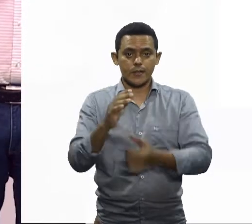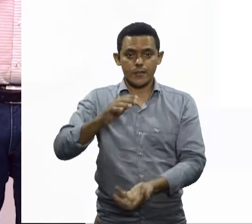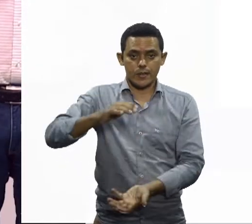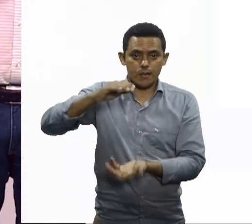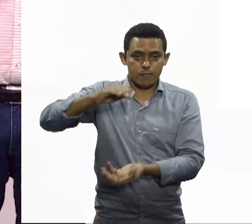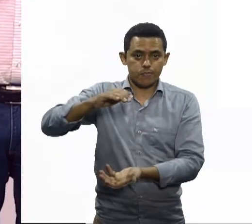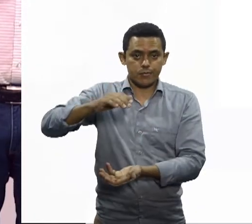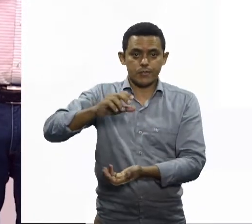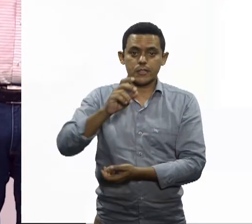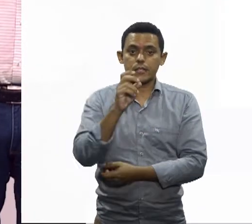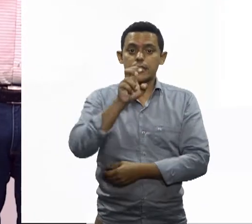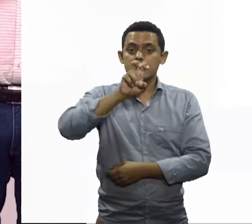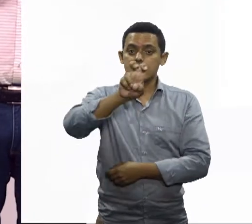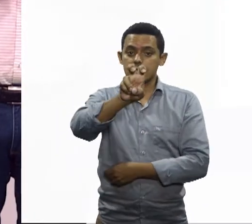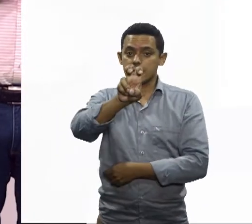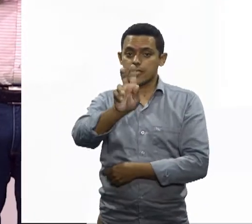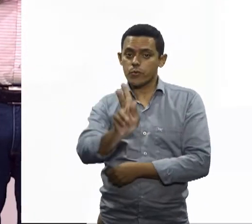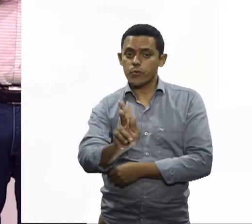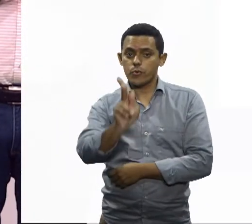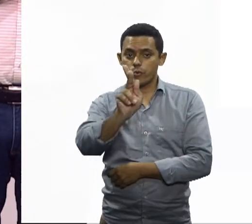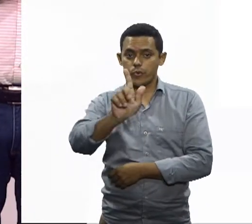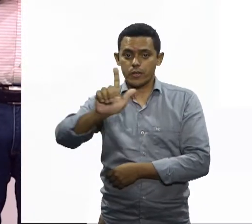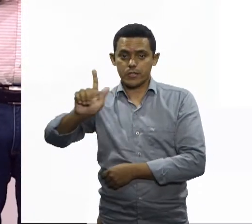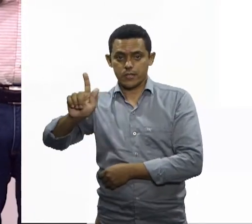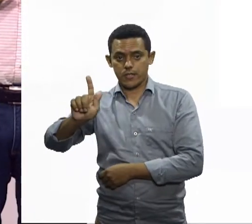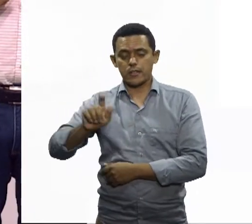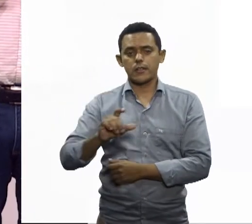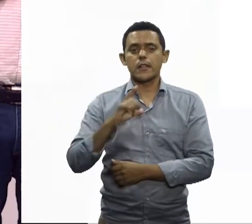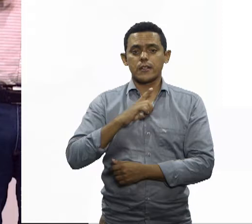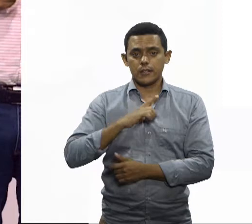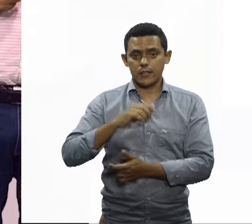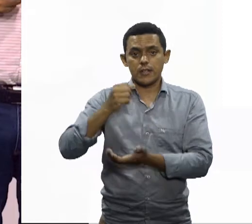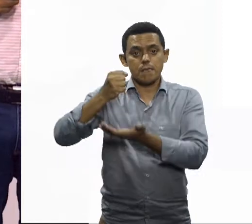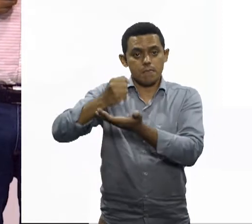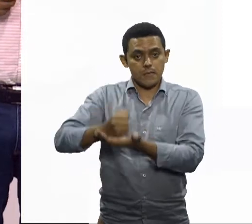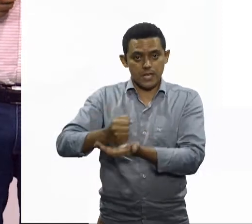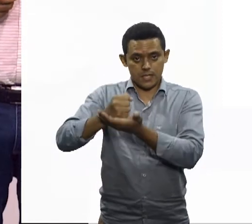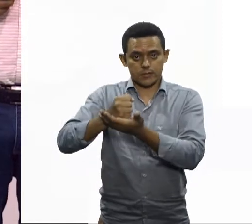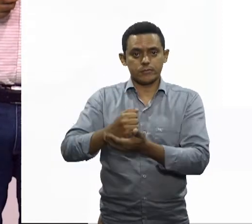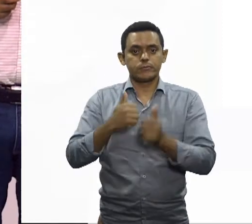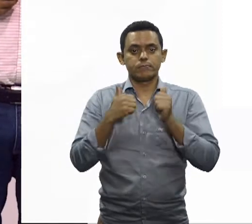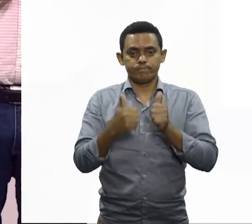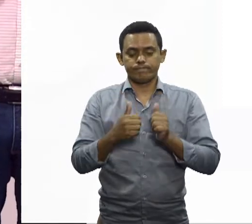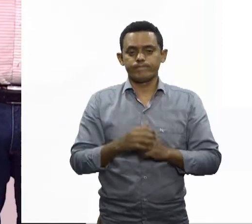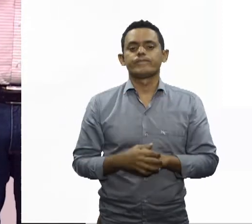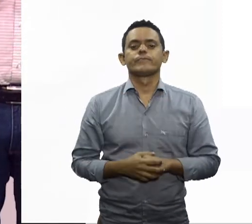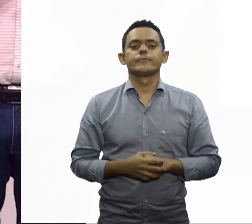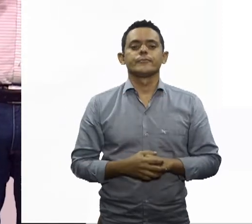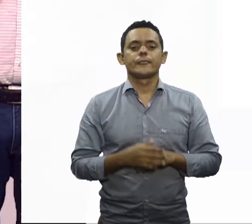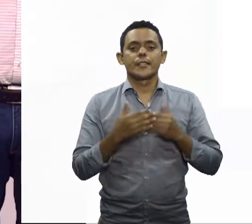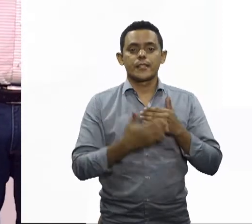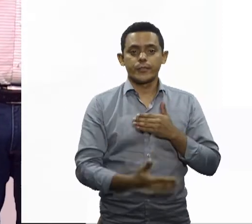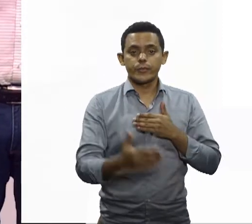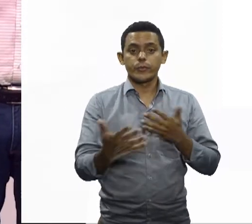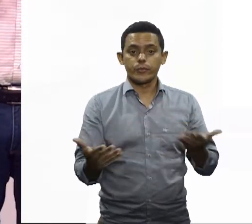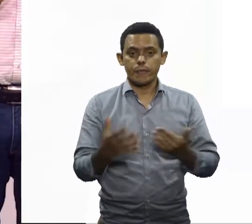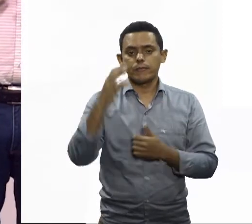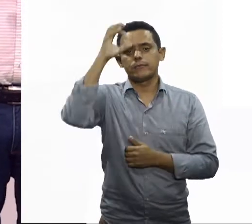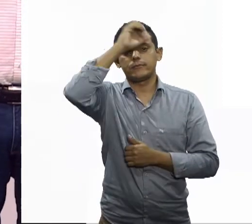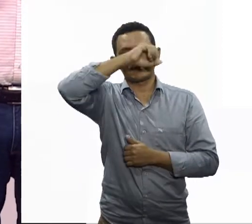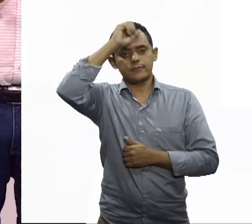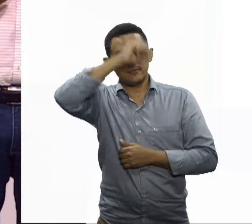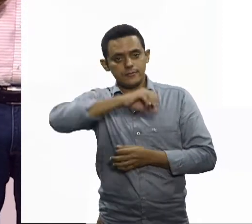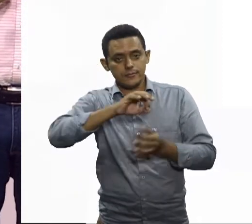E que vocês também podem ver que está em medida de massa. Então, continuando nossa aula, nós vamos aprender hoje as